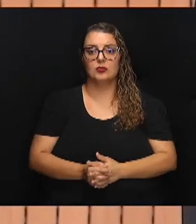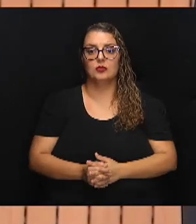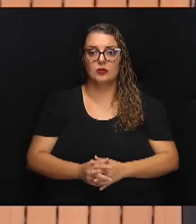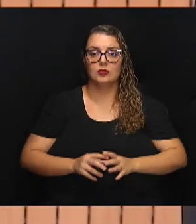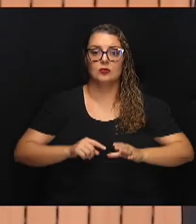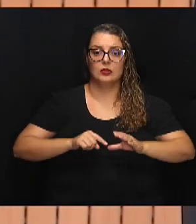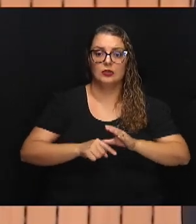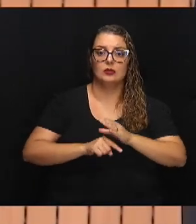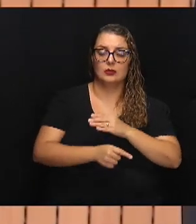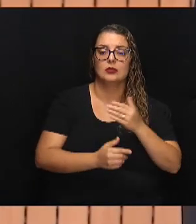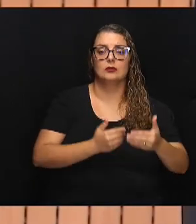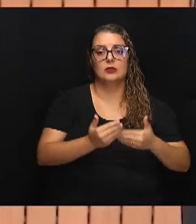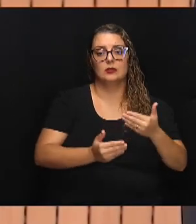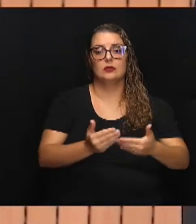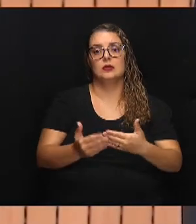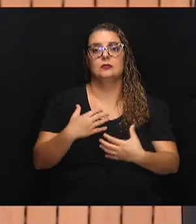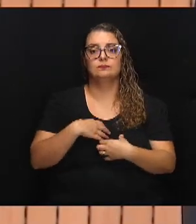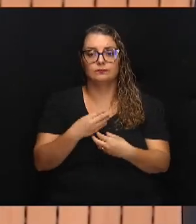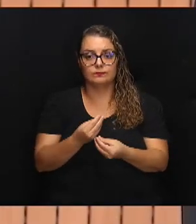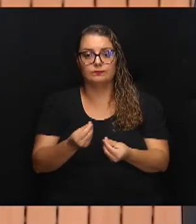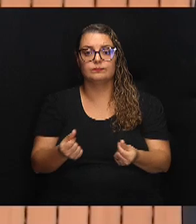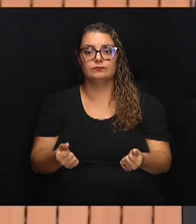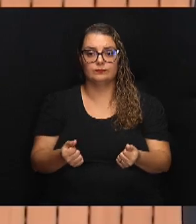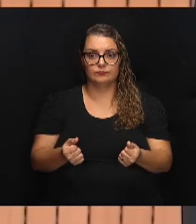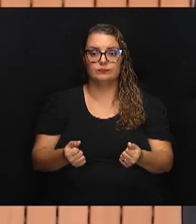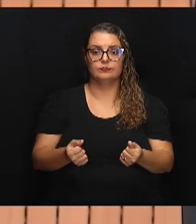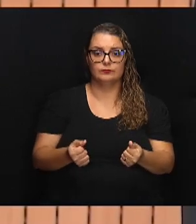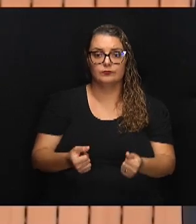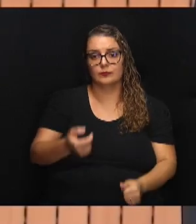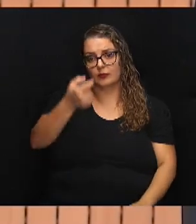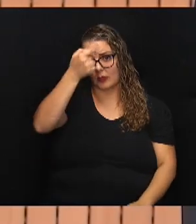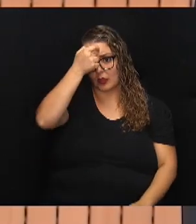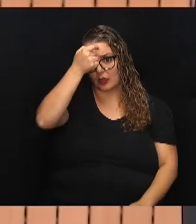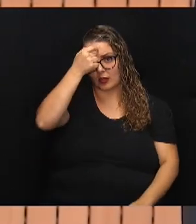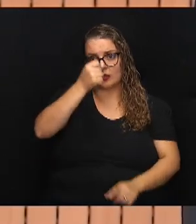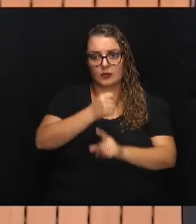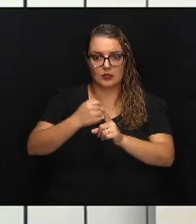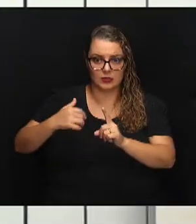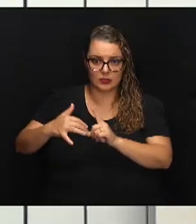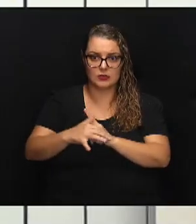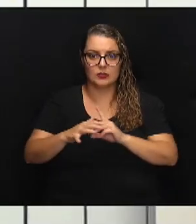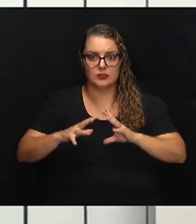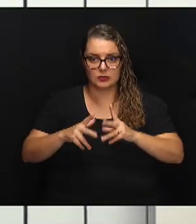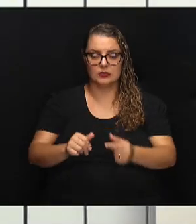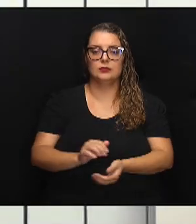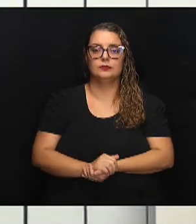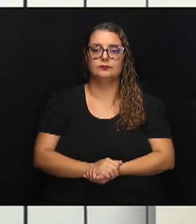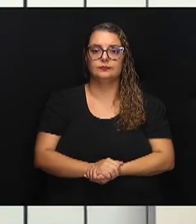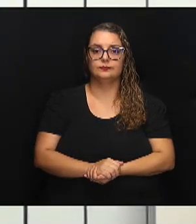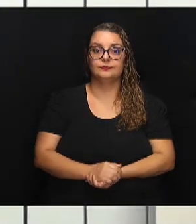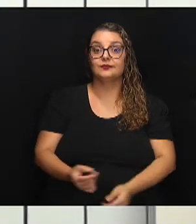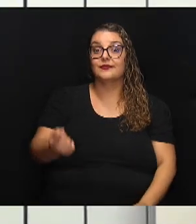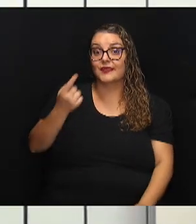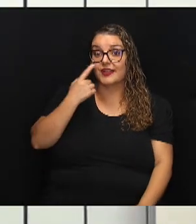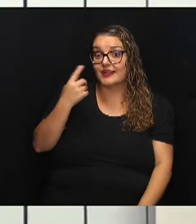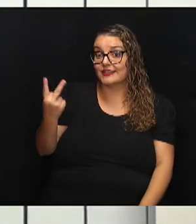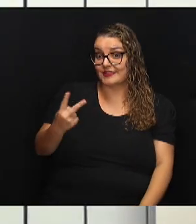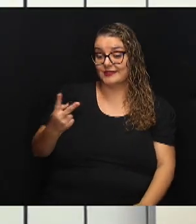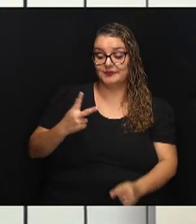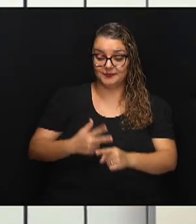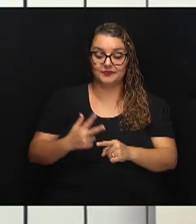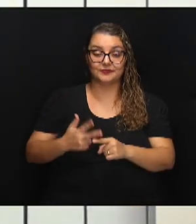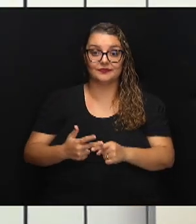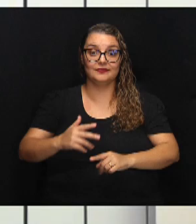avançando nesse processo de sensibilização e conscientização da sociedade. E olha só, a segunda edição do